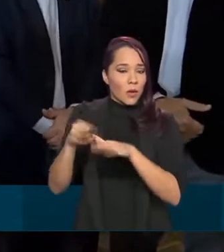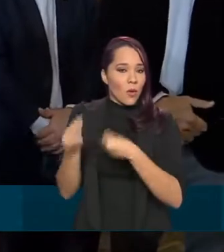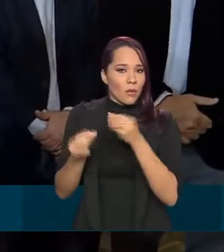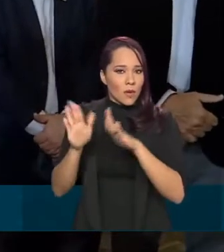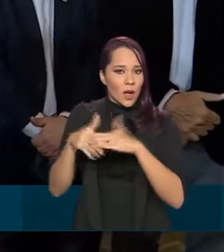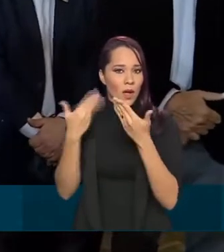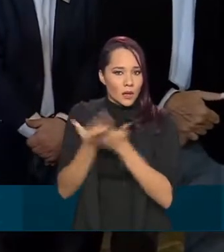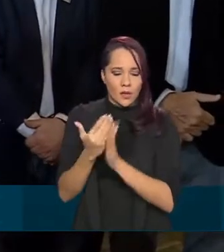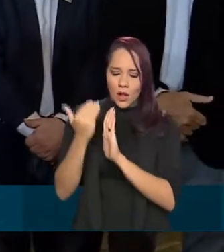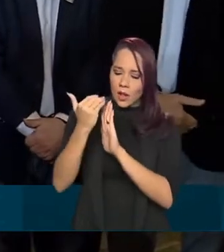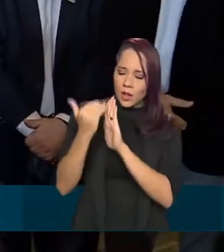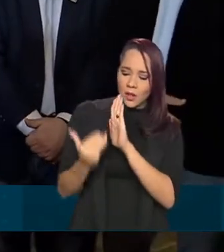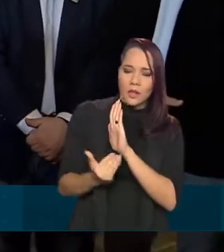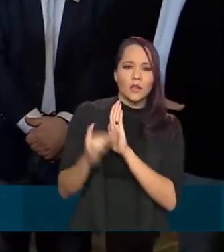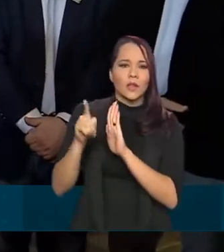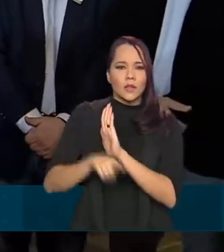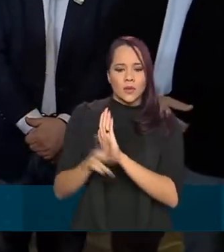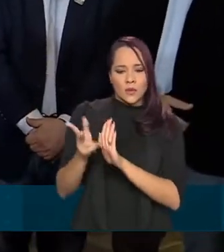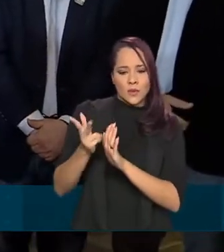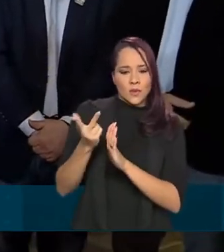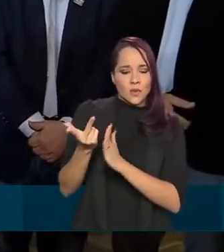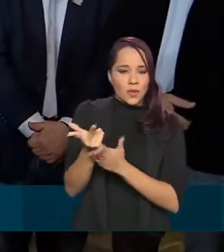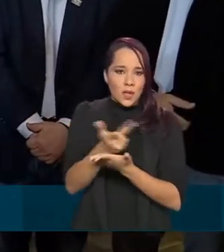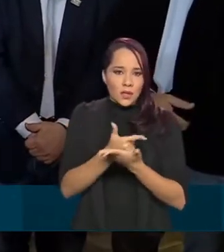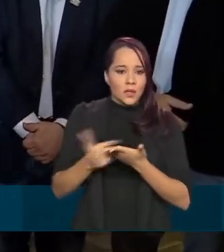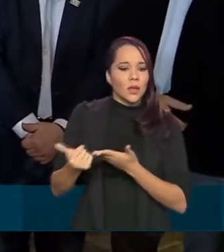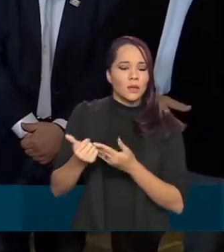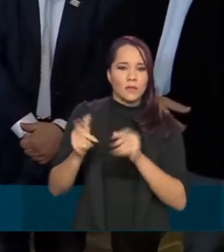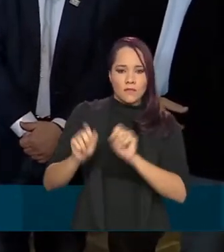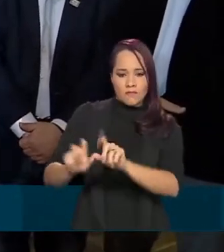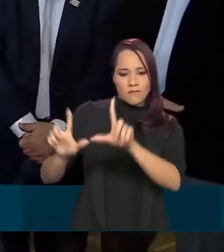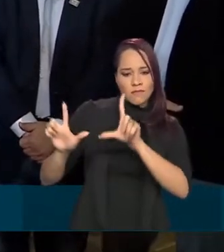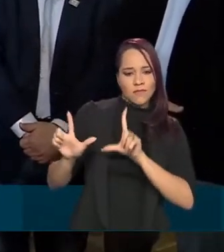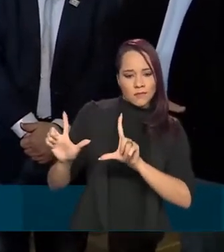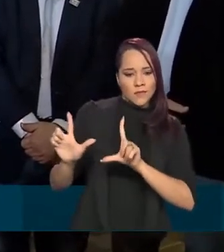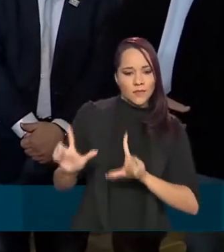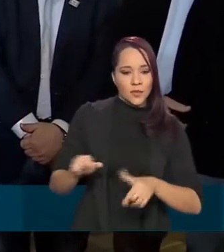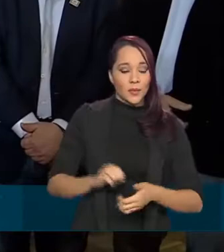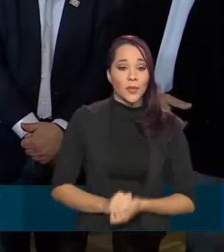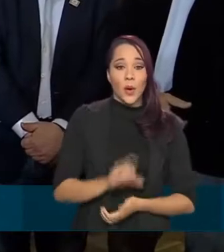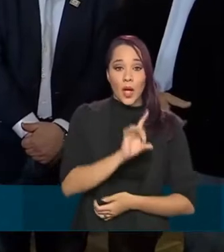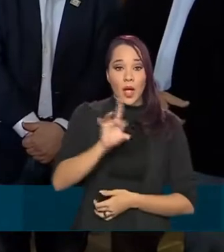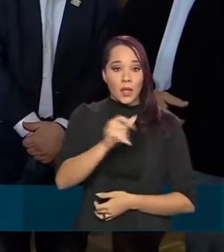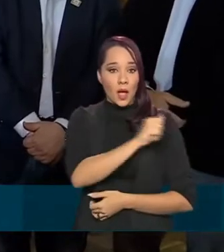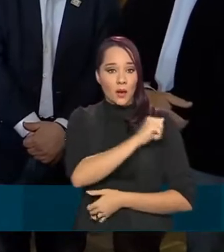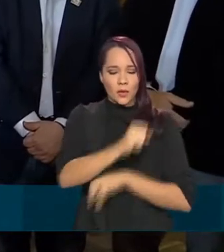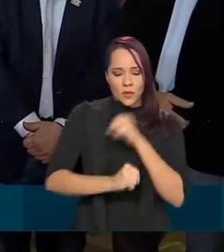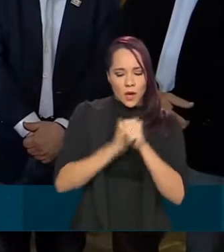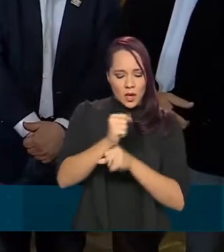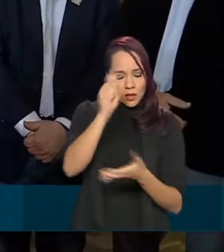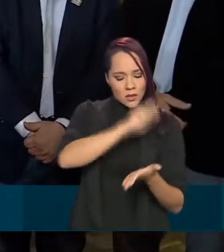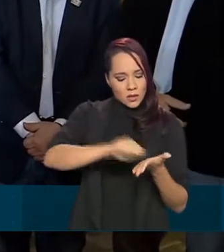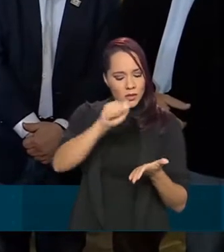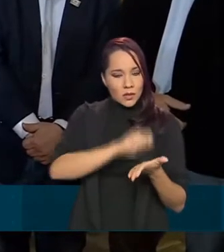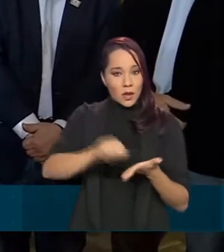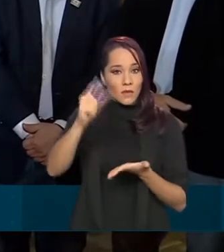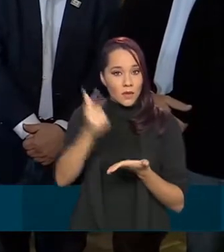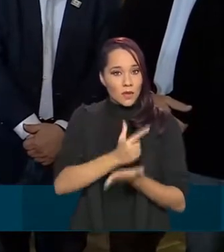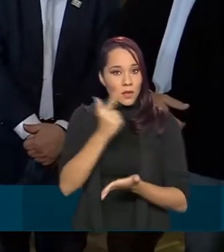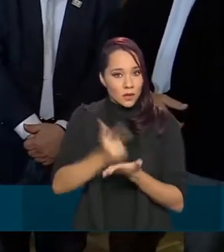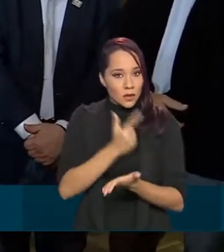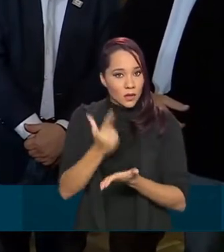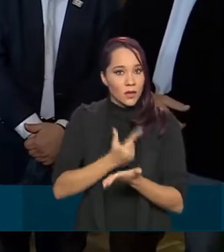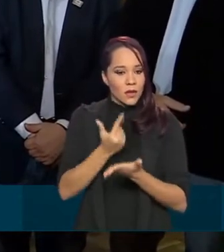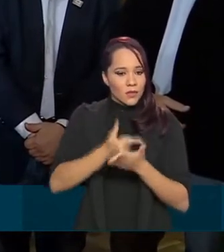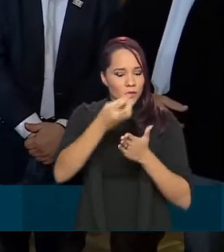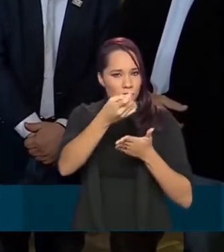Ali estão as maquetes, prefeito, à sua esquerda, nos banners. Aqui, os alunos, cada ano, escrevem livros.